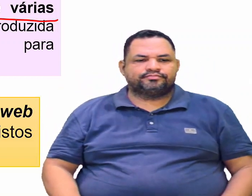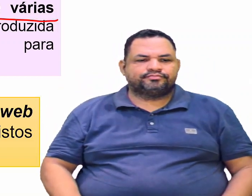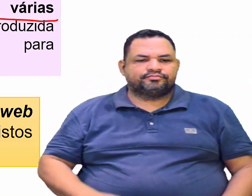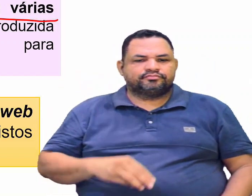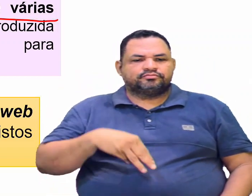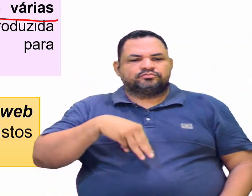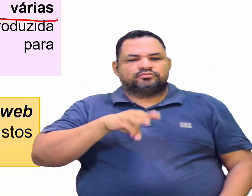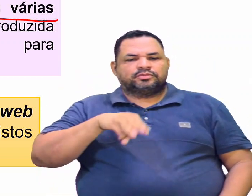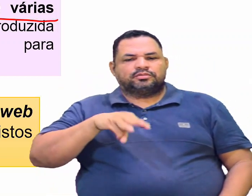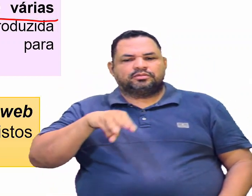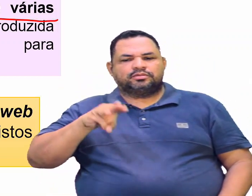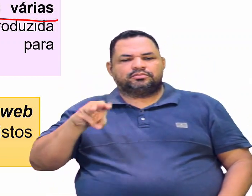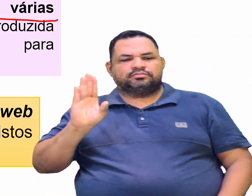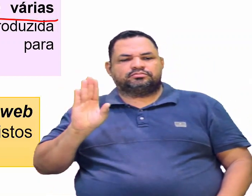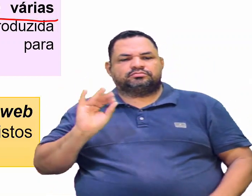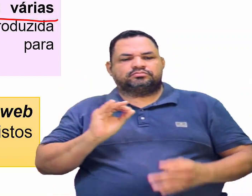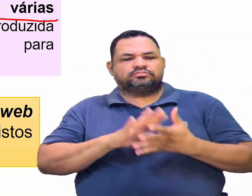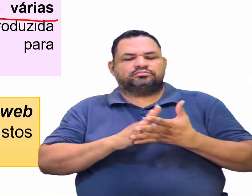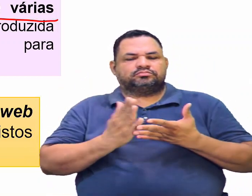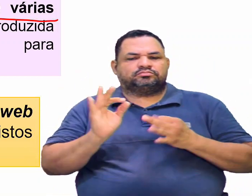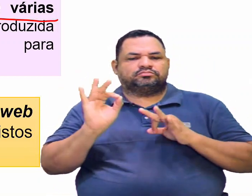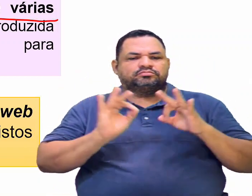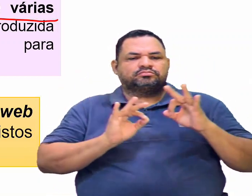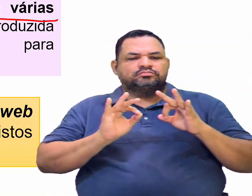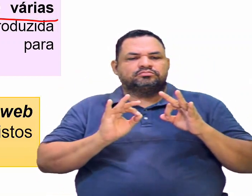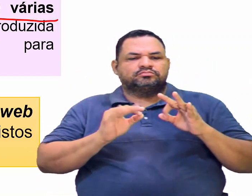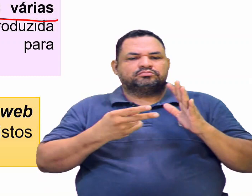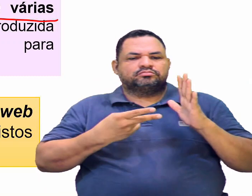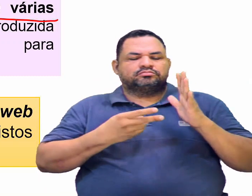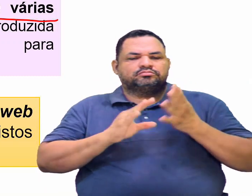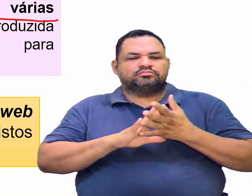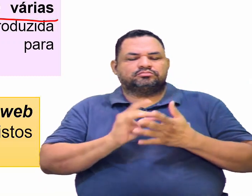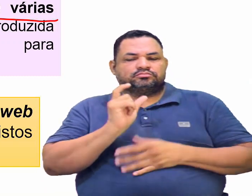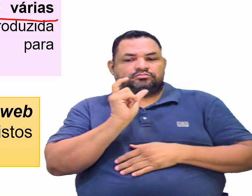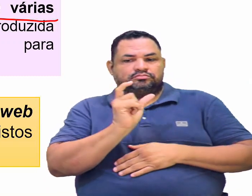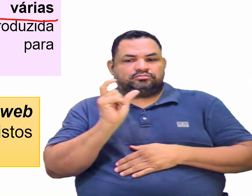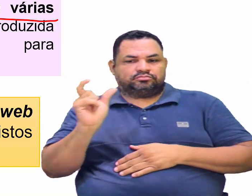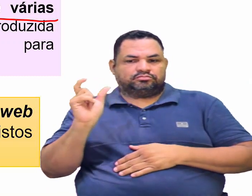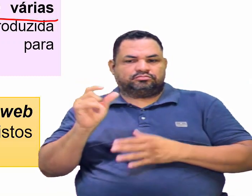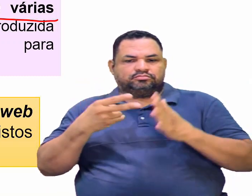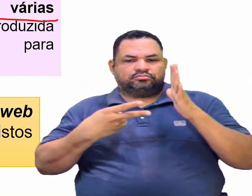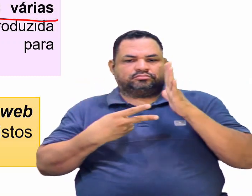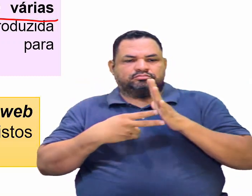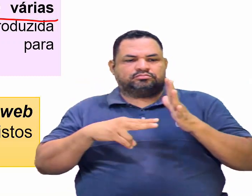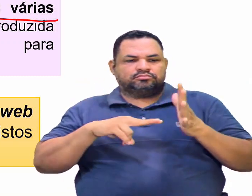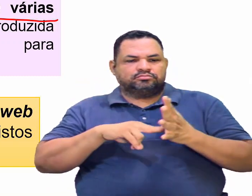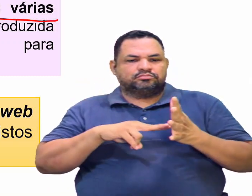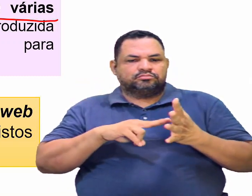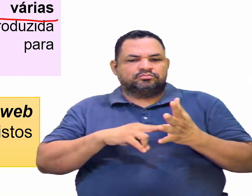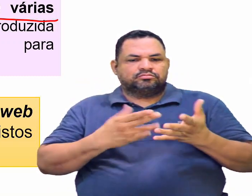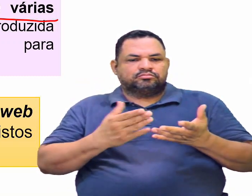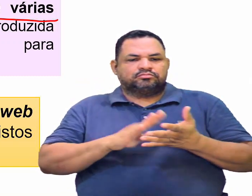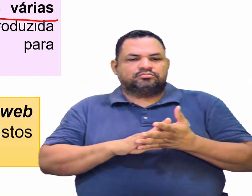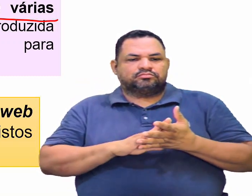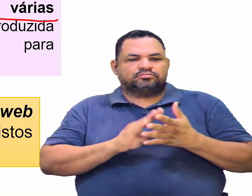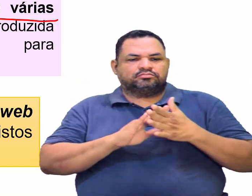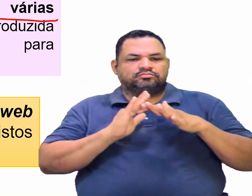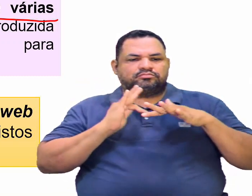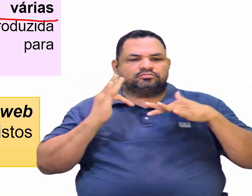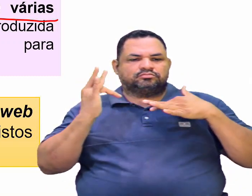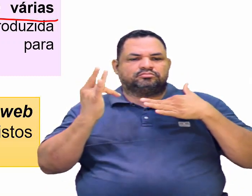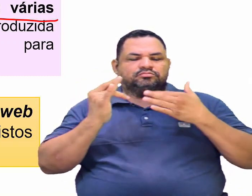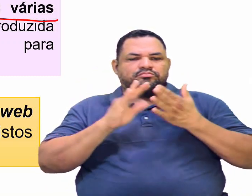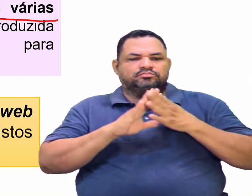Web, o www, que são 3 palavrinhas em inglês que significa rede